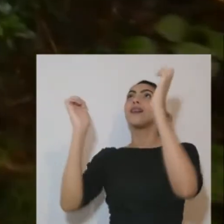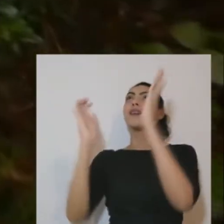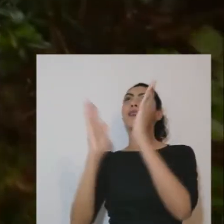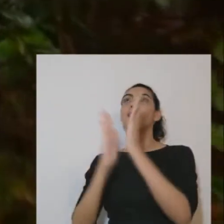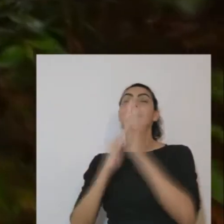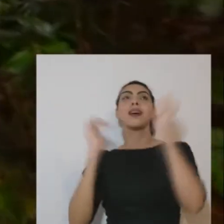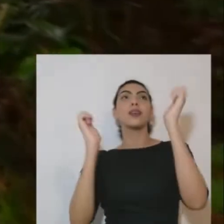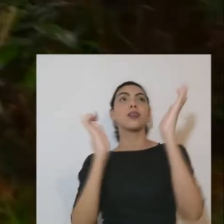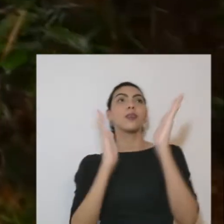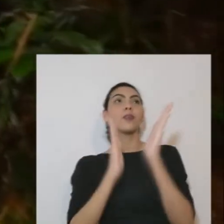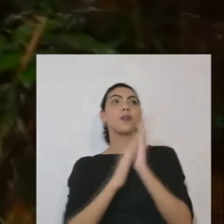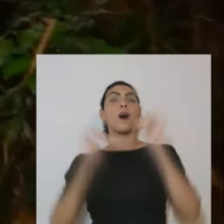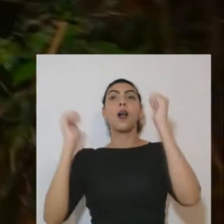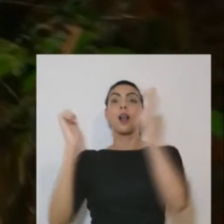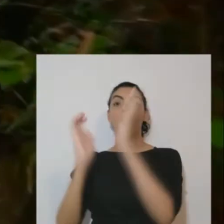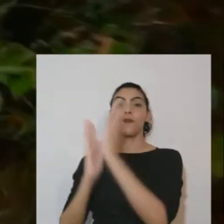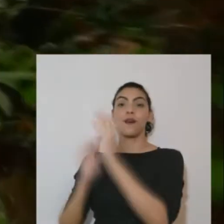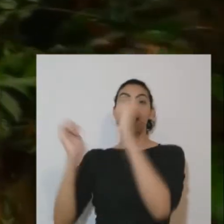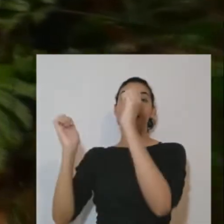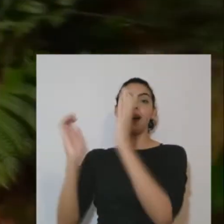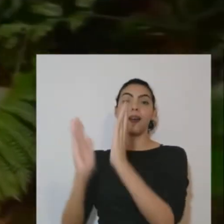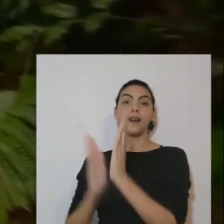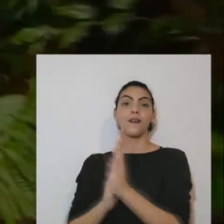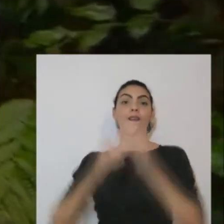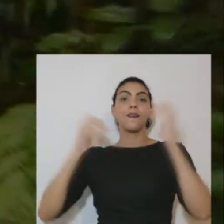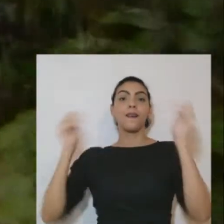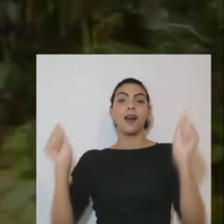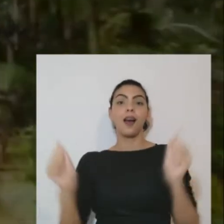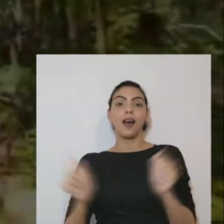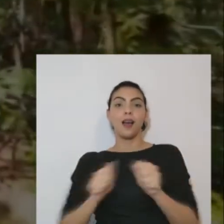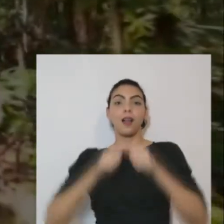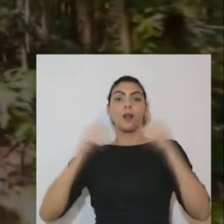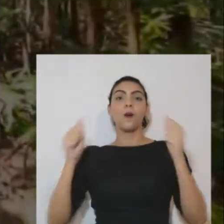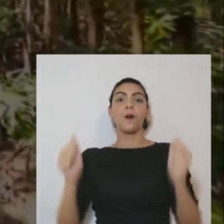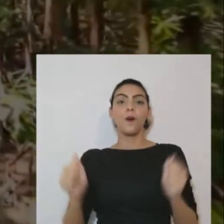louvai, alouvai-o,